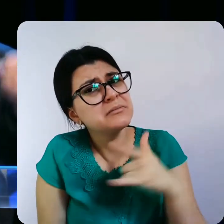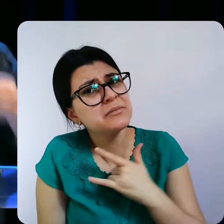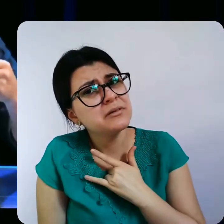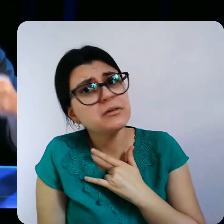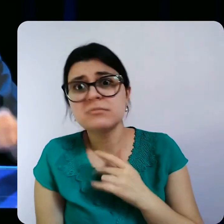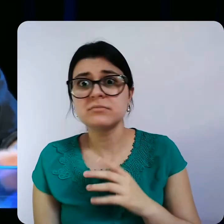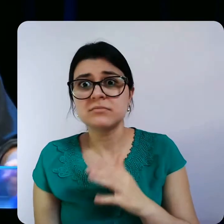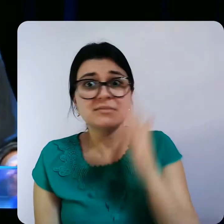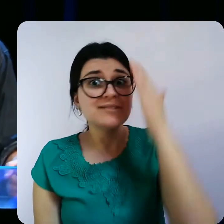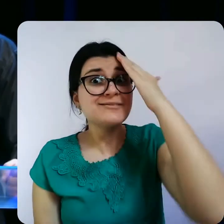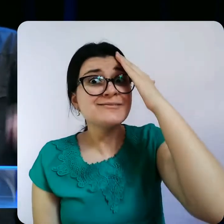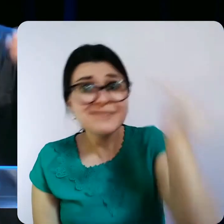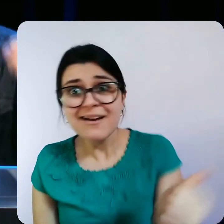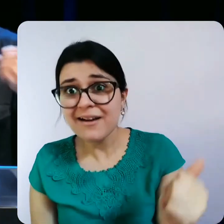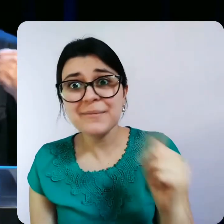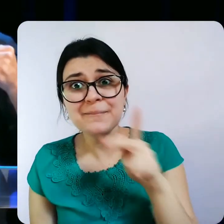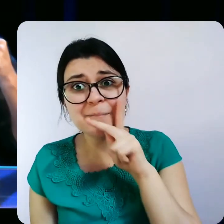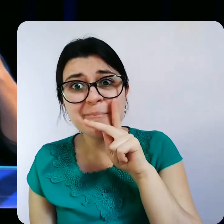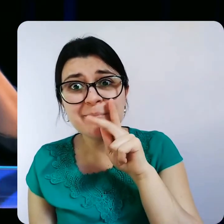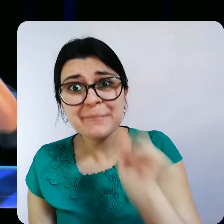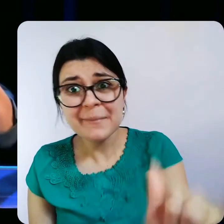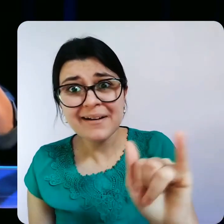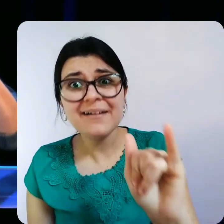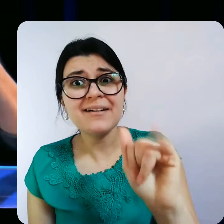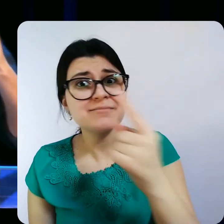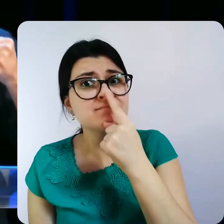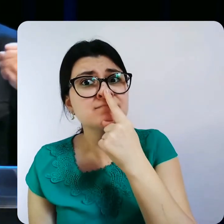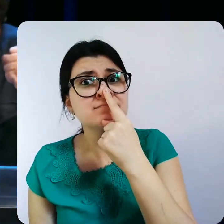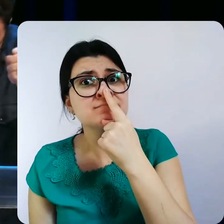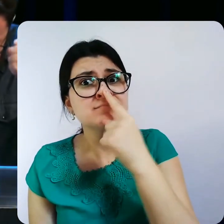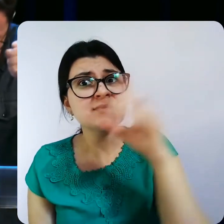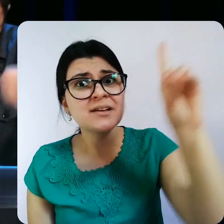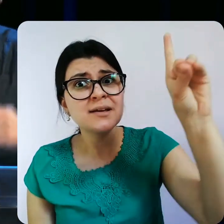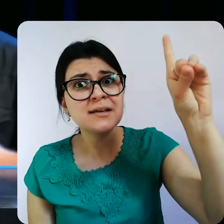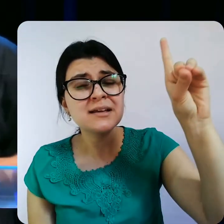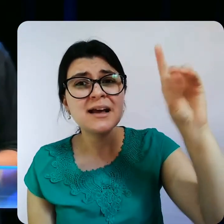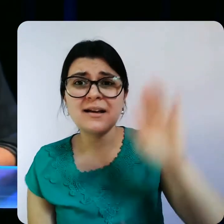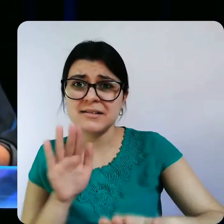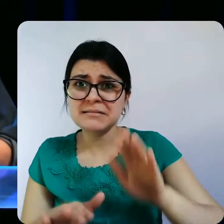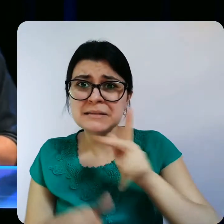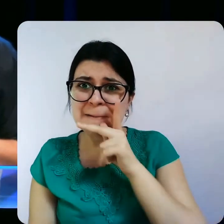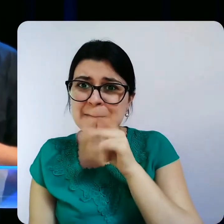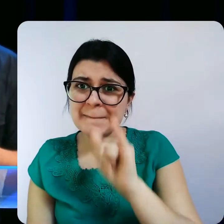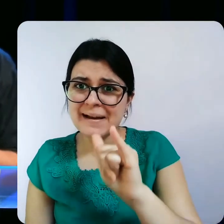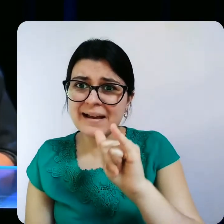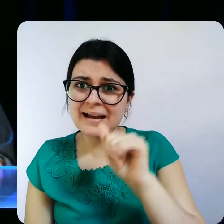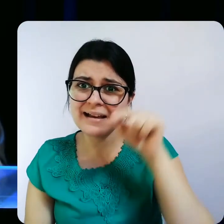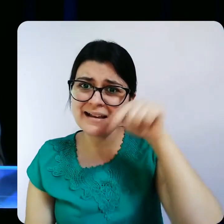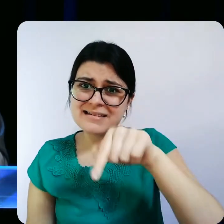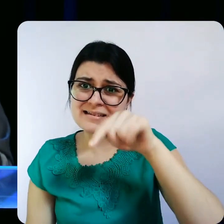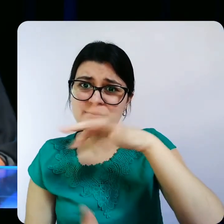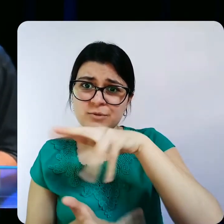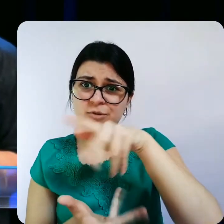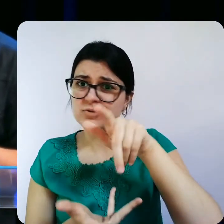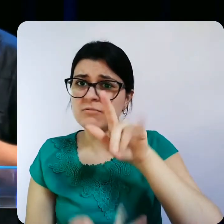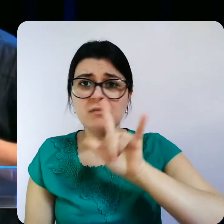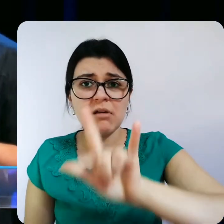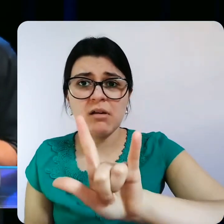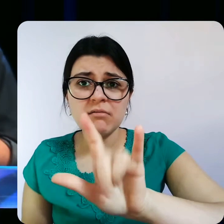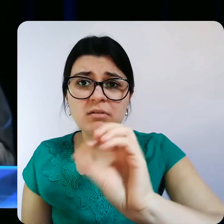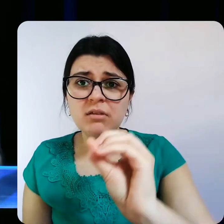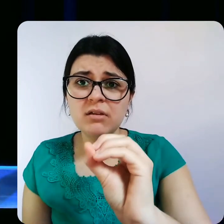temos segurança nessa paternidade, segurança na adoção dos filhos que Jesus nos deu. Mas tem mais nesse texto, esse texto é